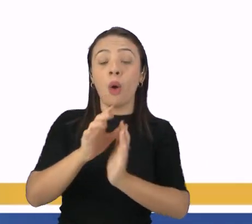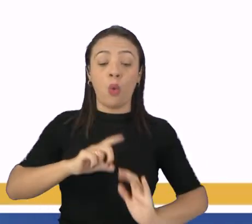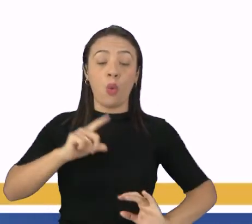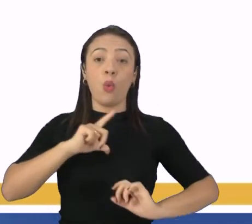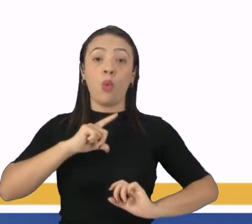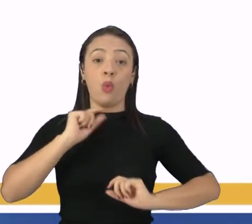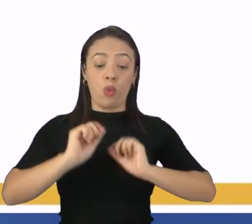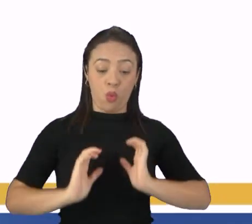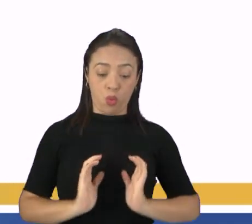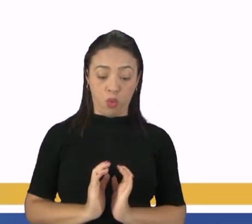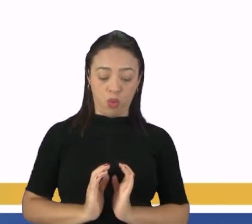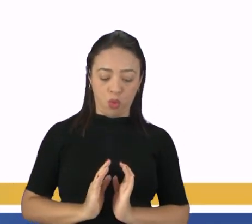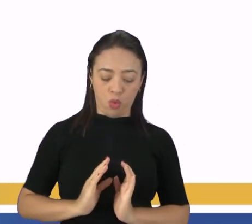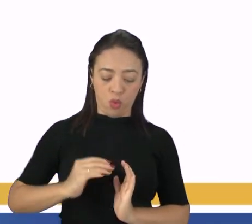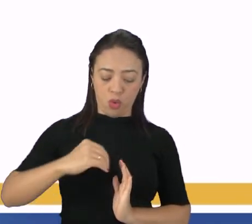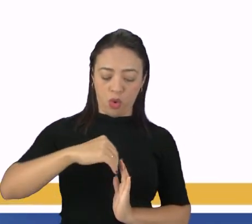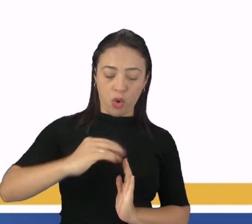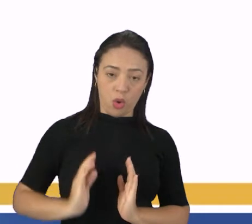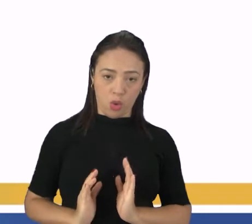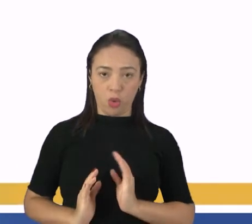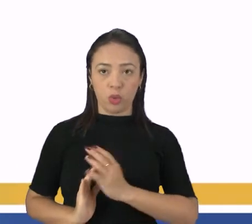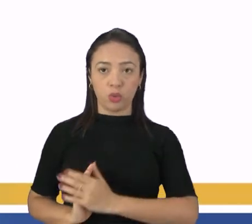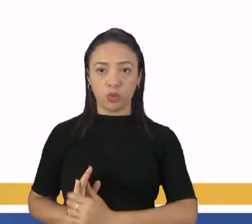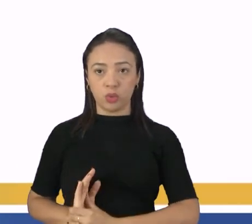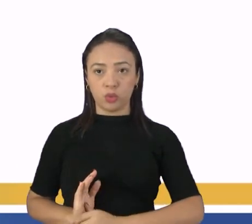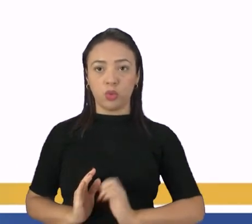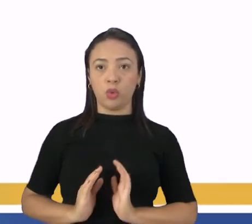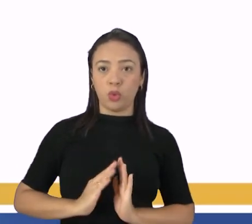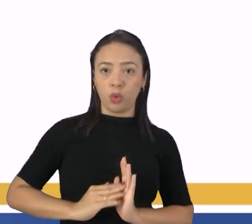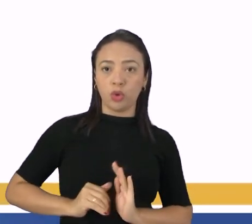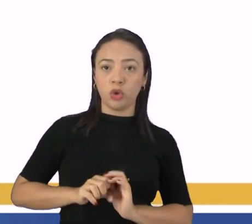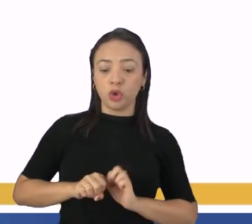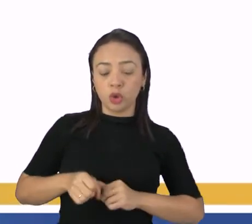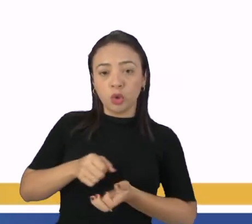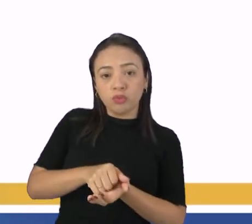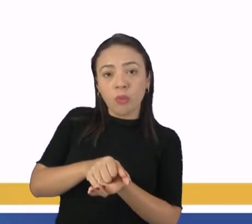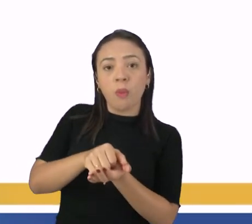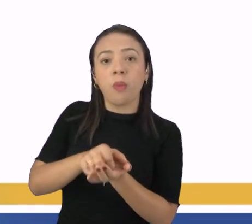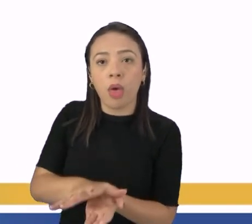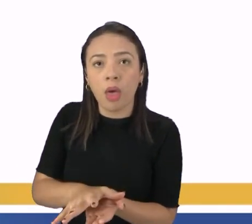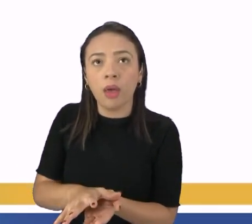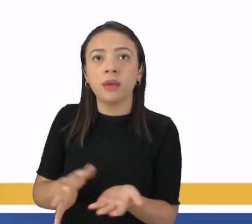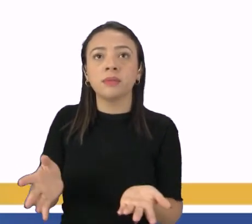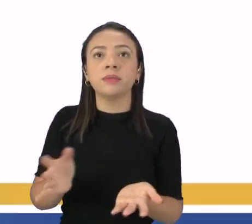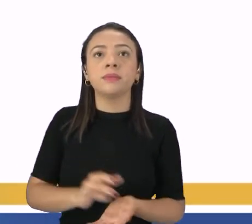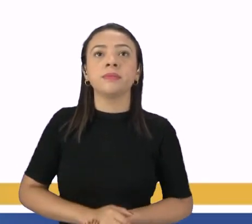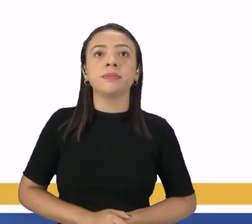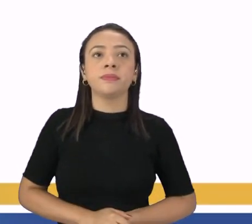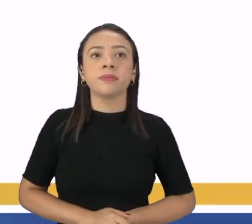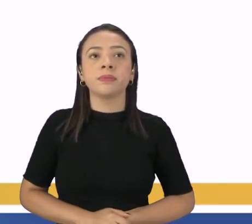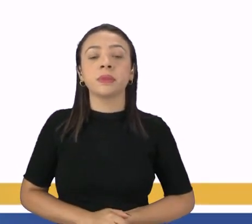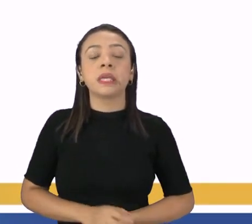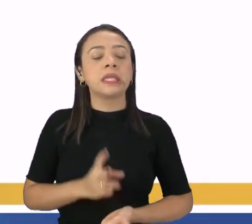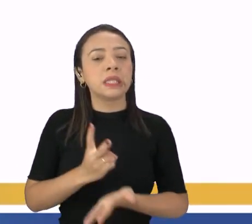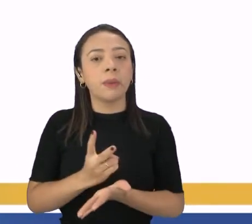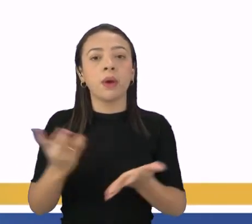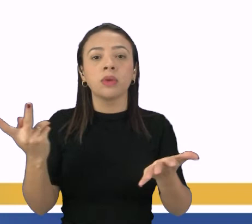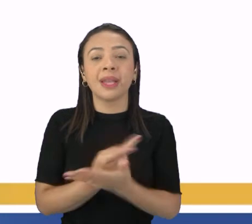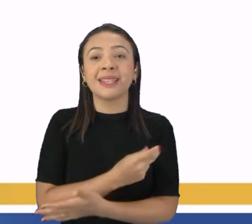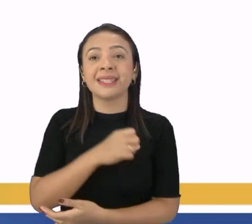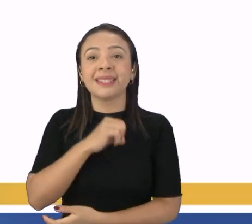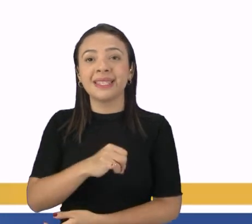do útero e acontece sempre que não há fecundação. Desculpa, tá? Devia ter um não ali depois do que. Acontece sempre que